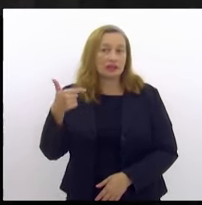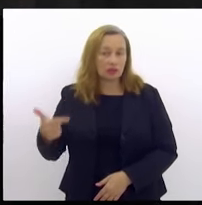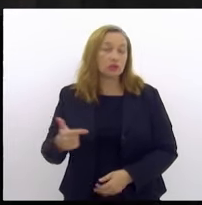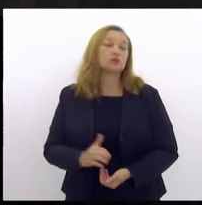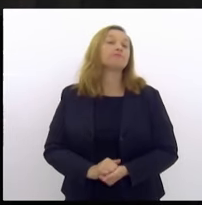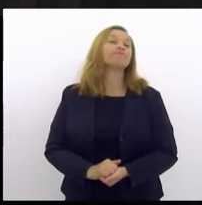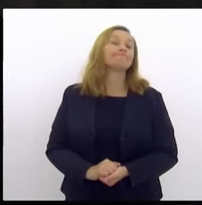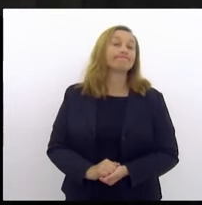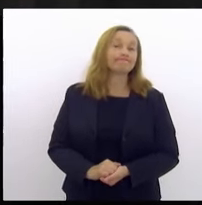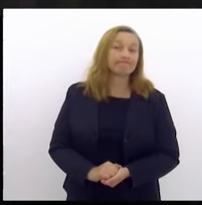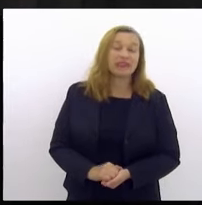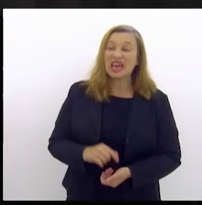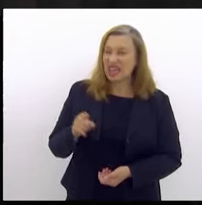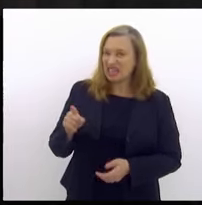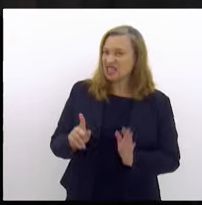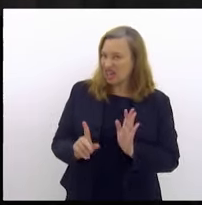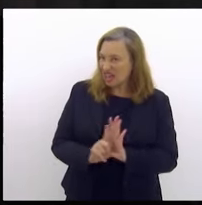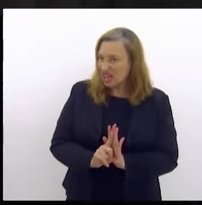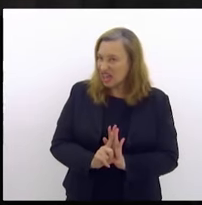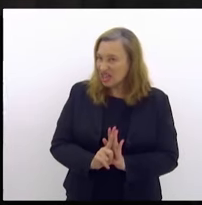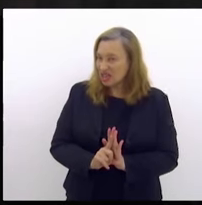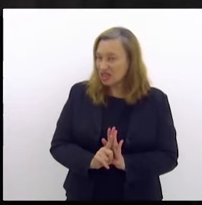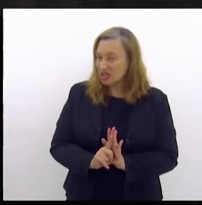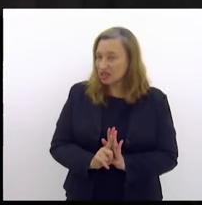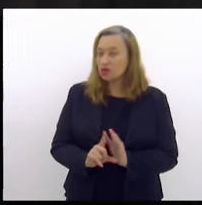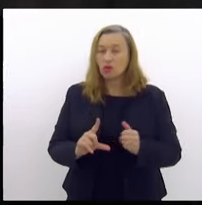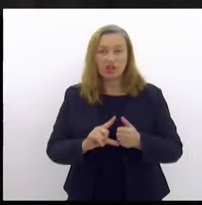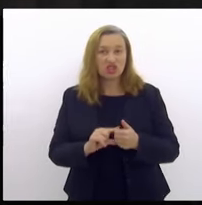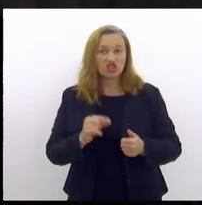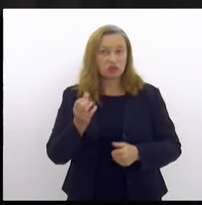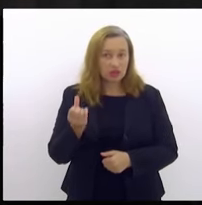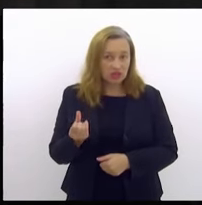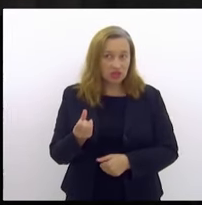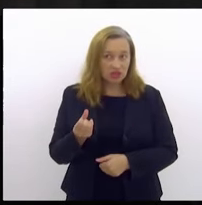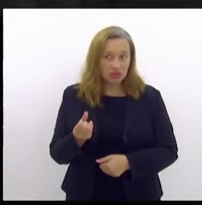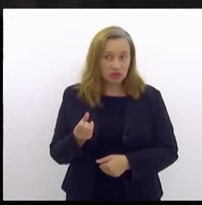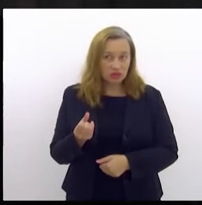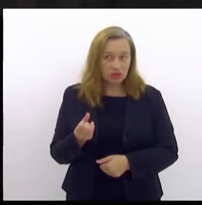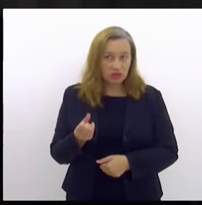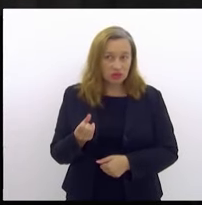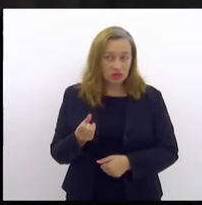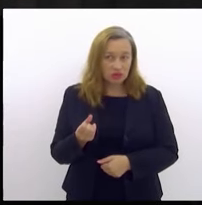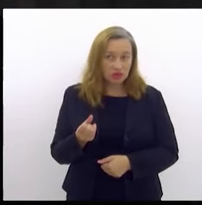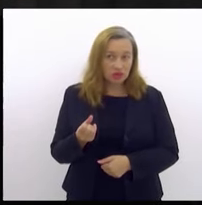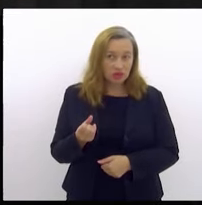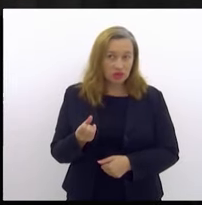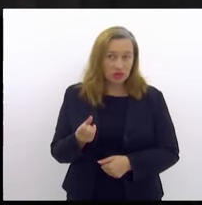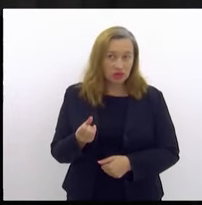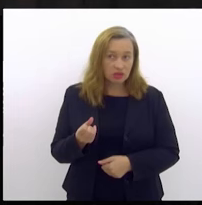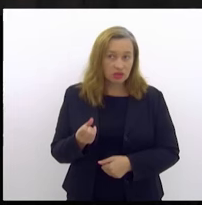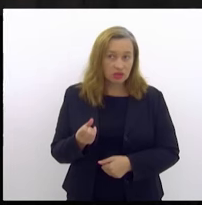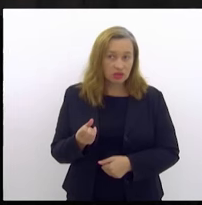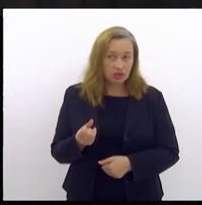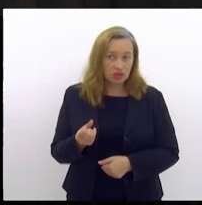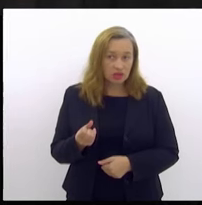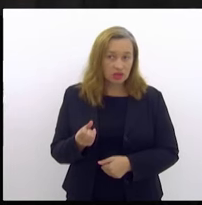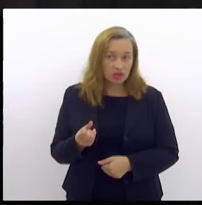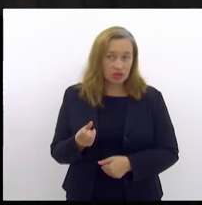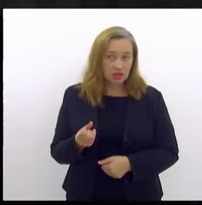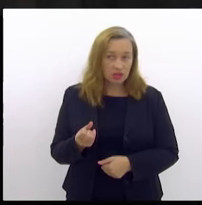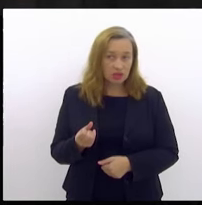1942. Esta lei, no seu artigo 6º, diz que,